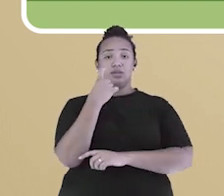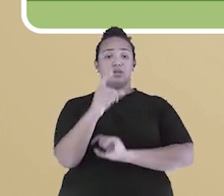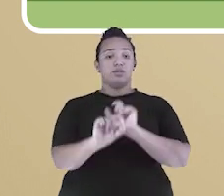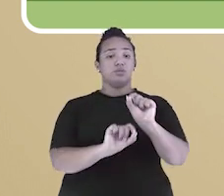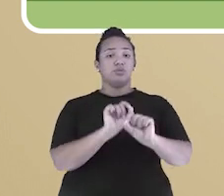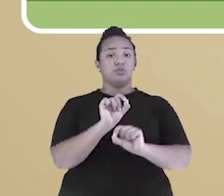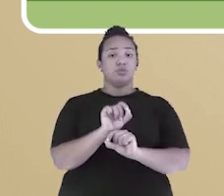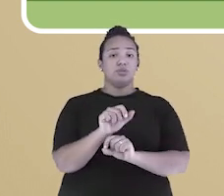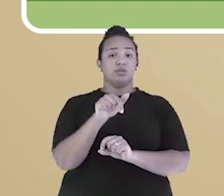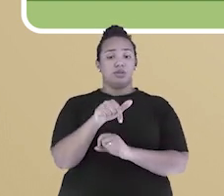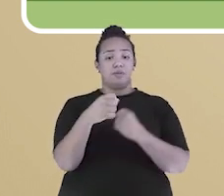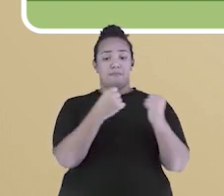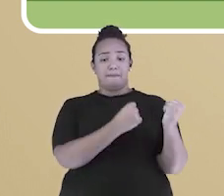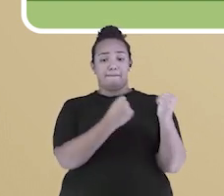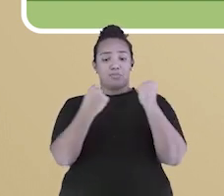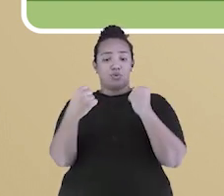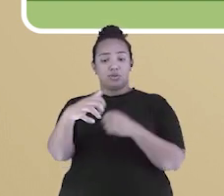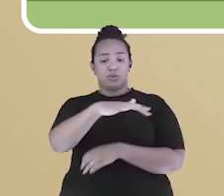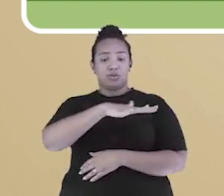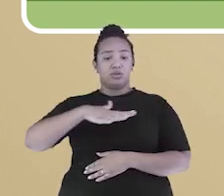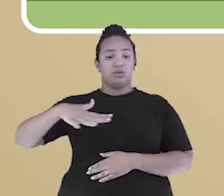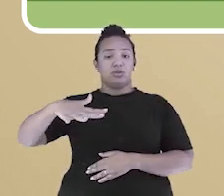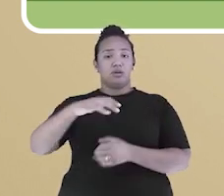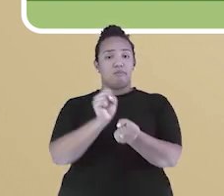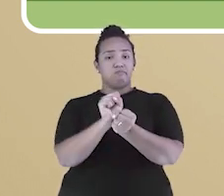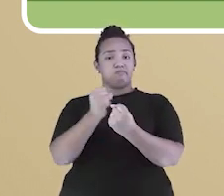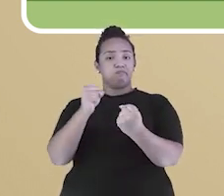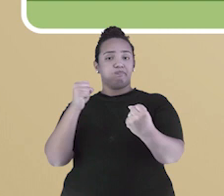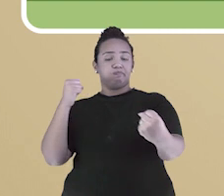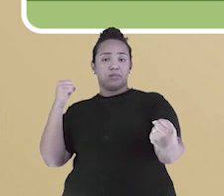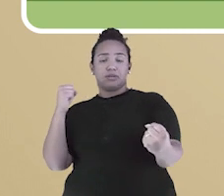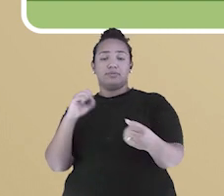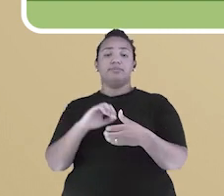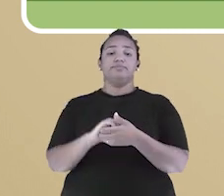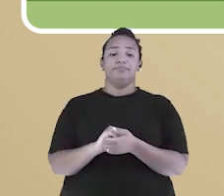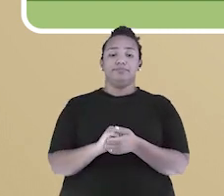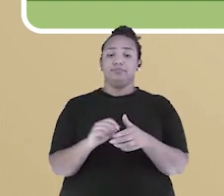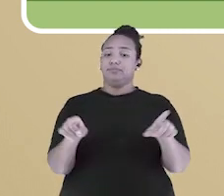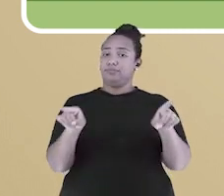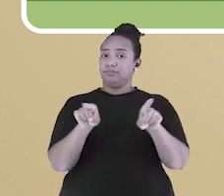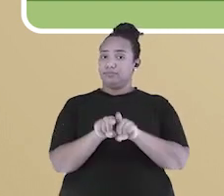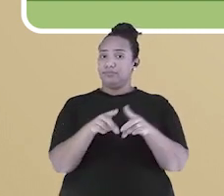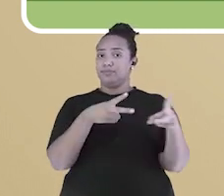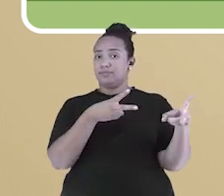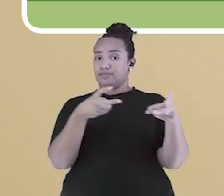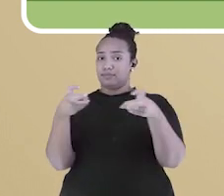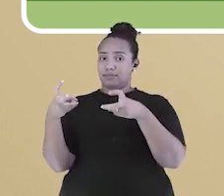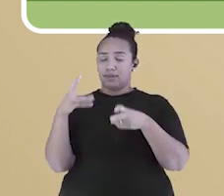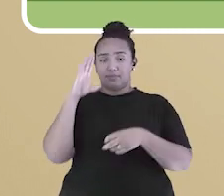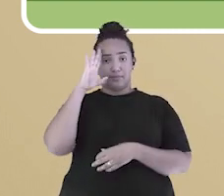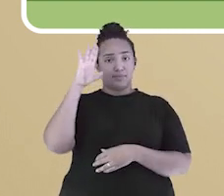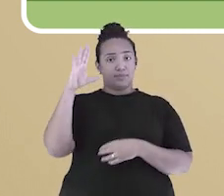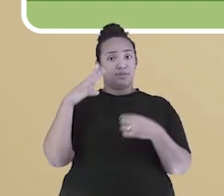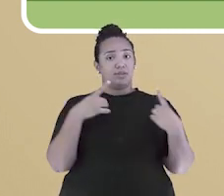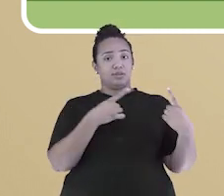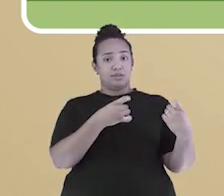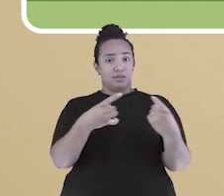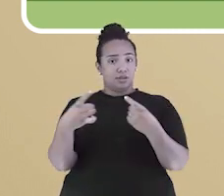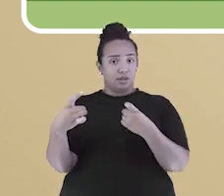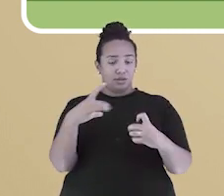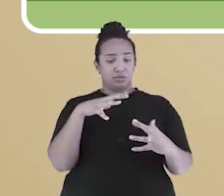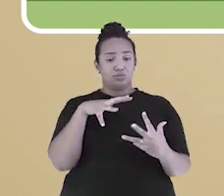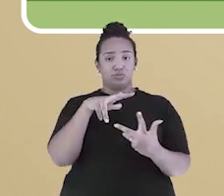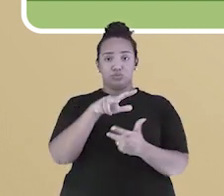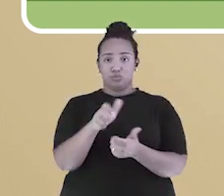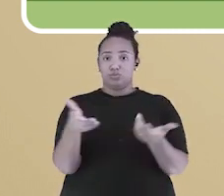com a intenção de maior extensão de poder territorial. Além disso, vimos um panorama geral de alguns dos principais